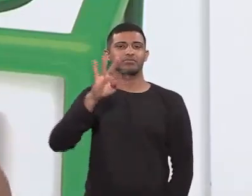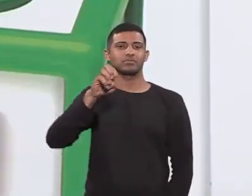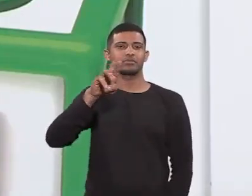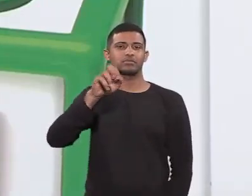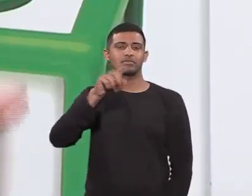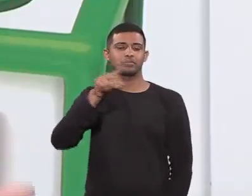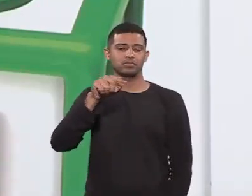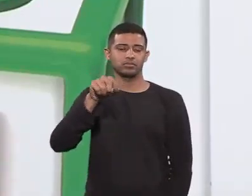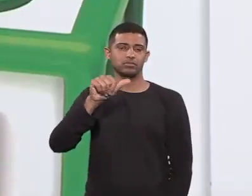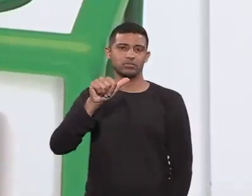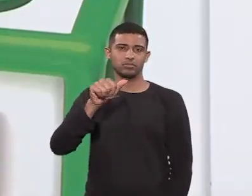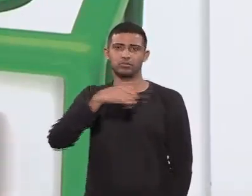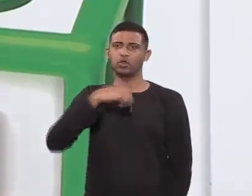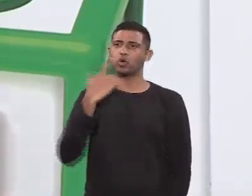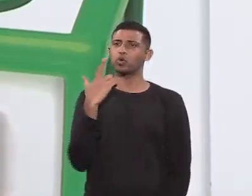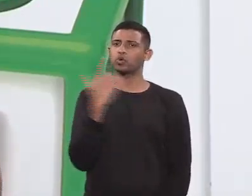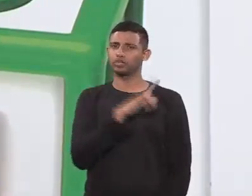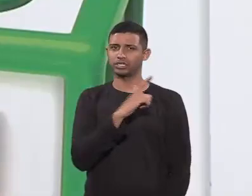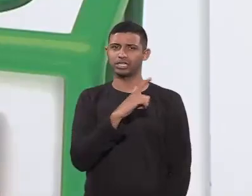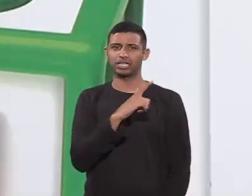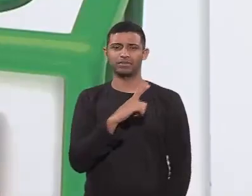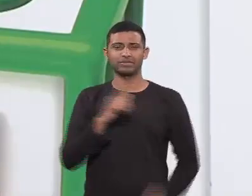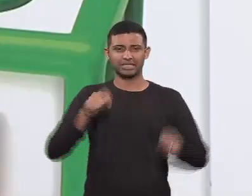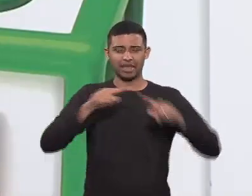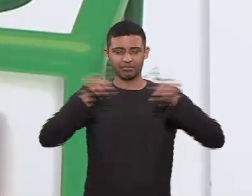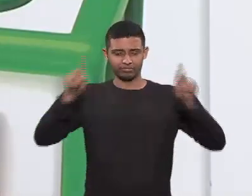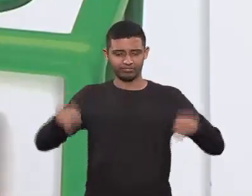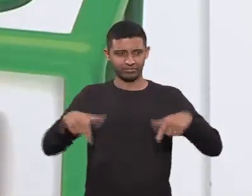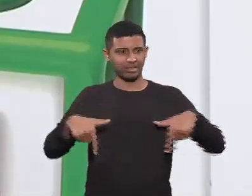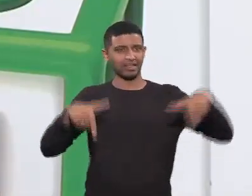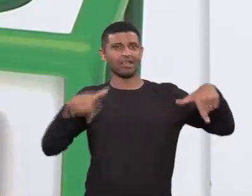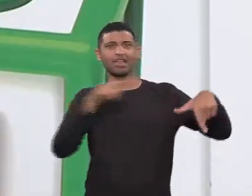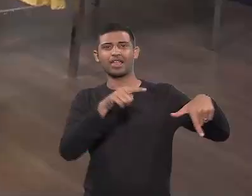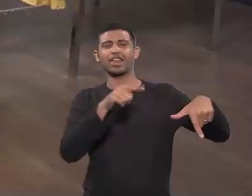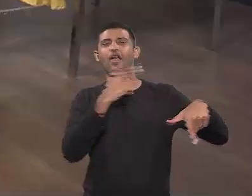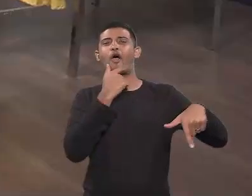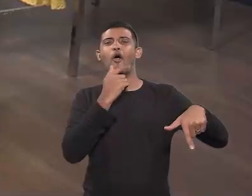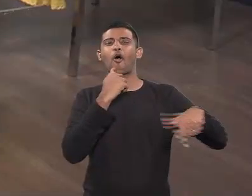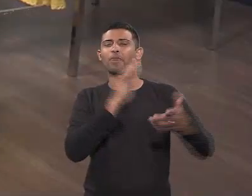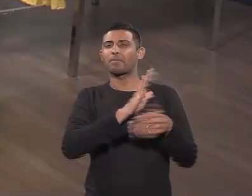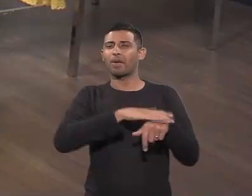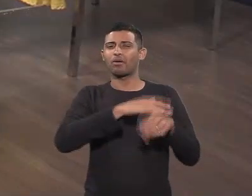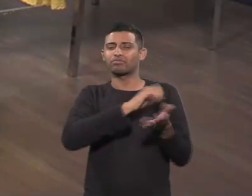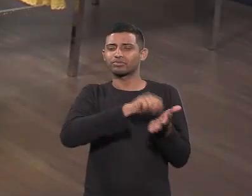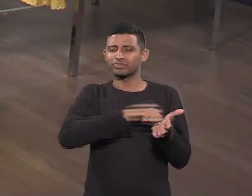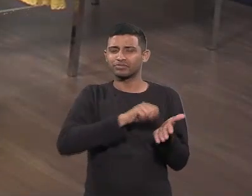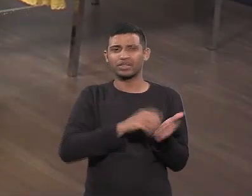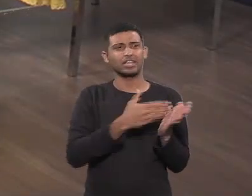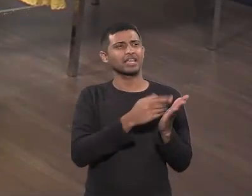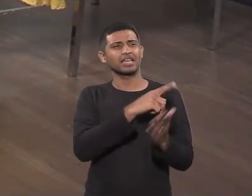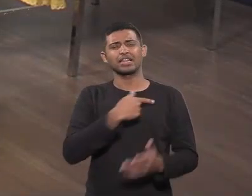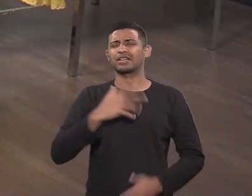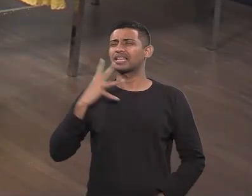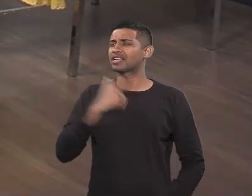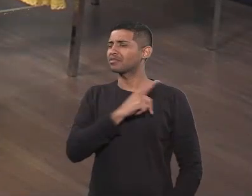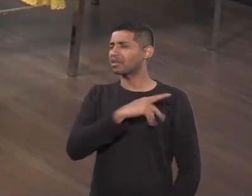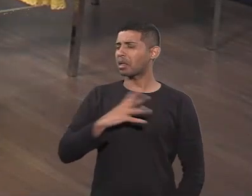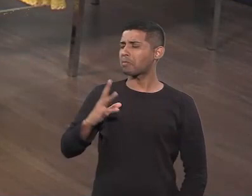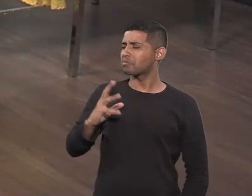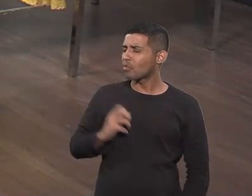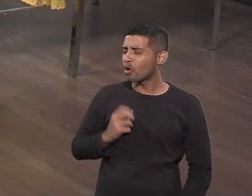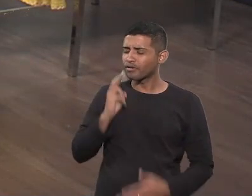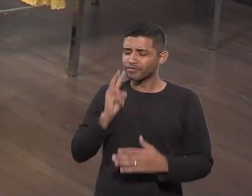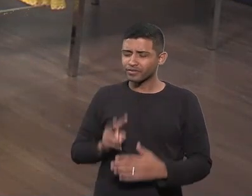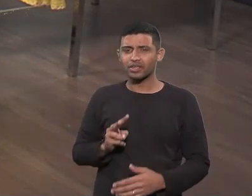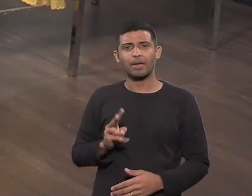conseguiu entregar o livro, o quadro ao André Neves. Então foi muito lindo, porque ele adorou e tal. Mas é mais